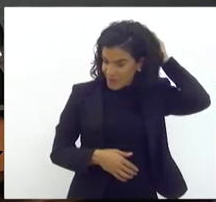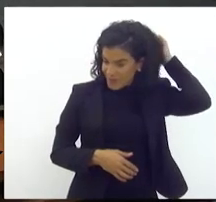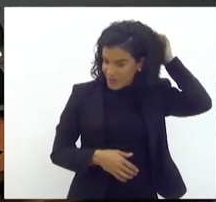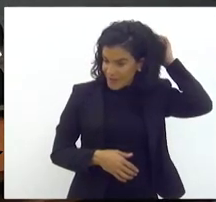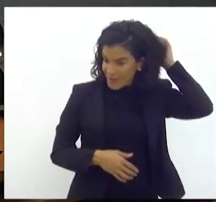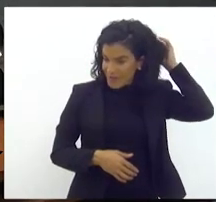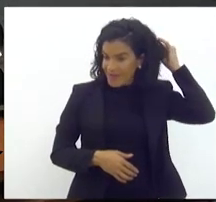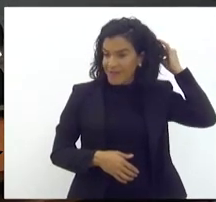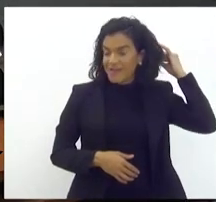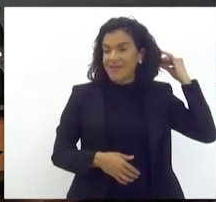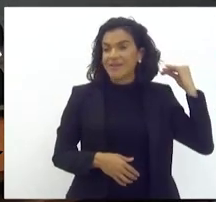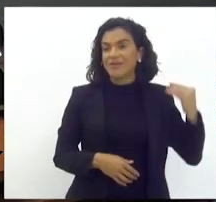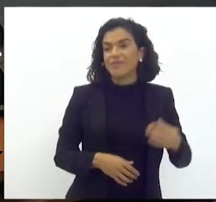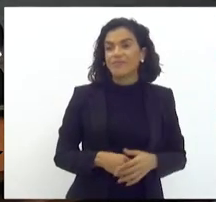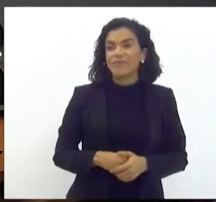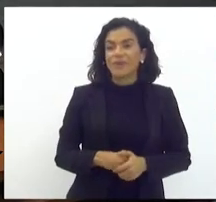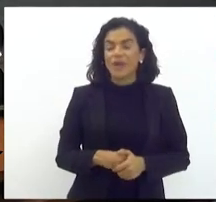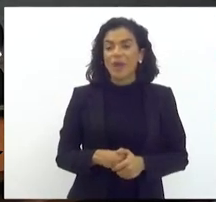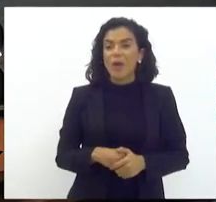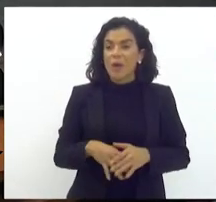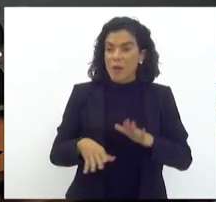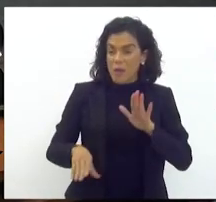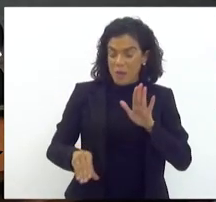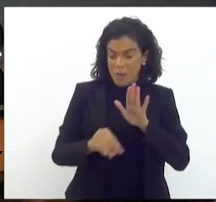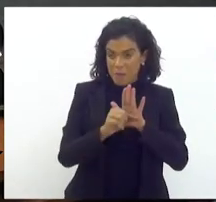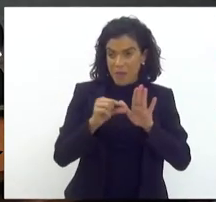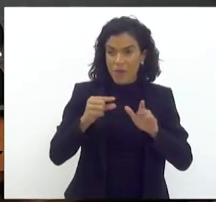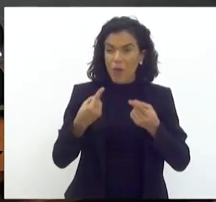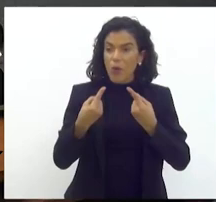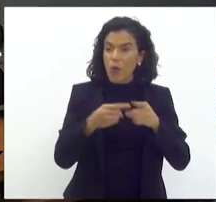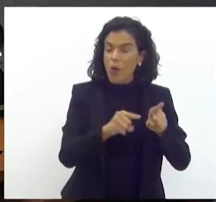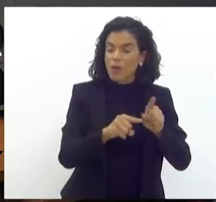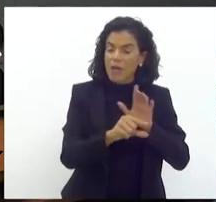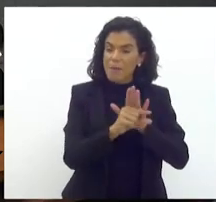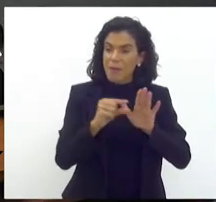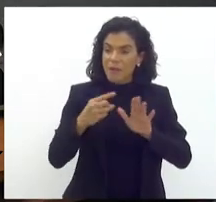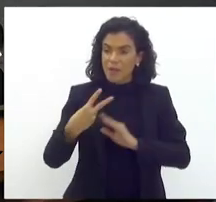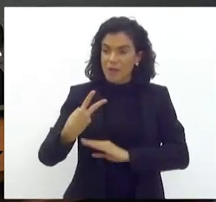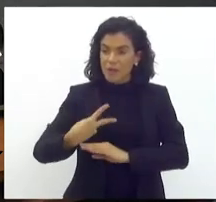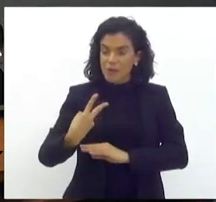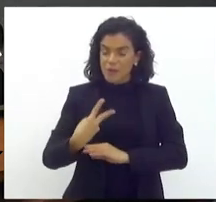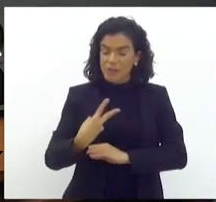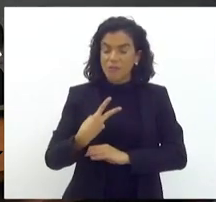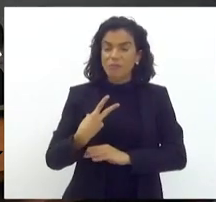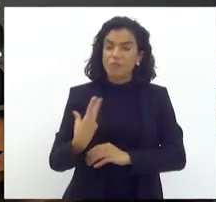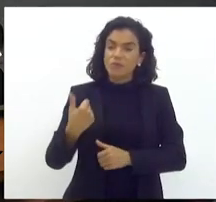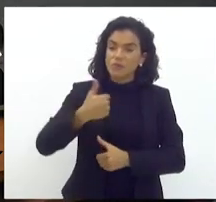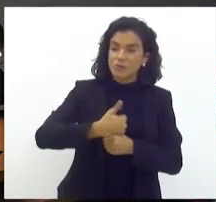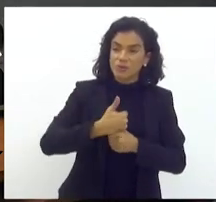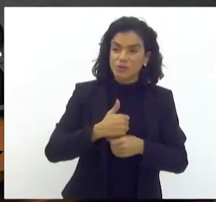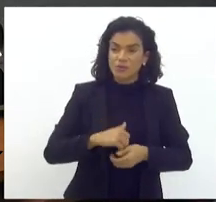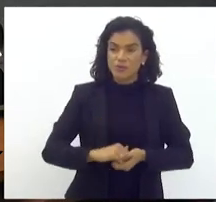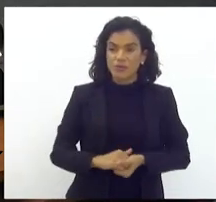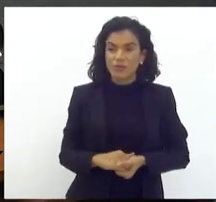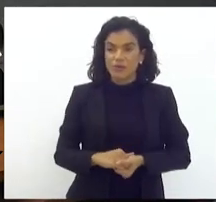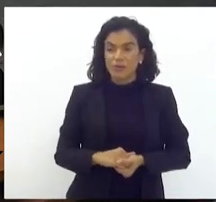senhor presidente número um contrário emenda número 2 concluindo por substitutivo